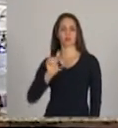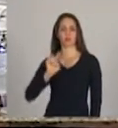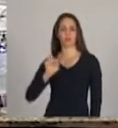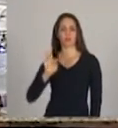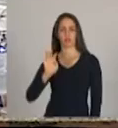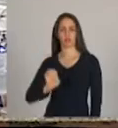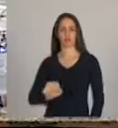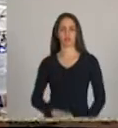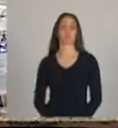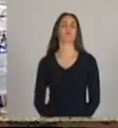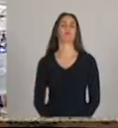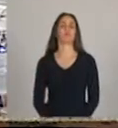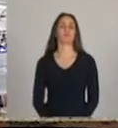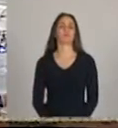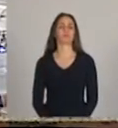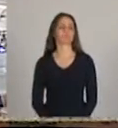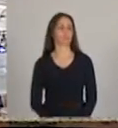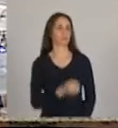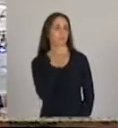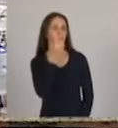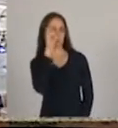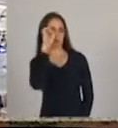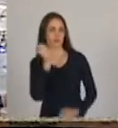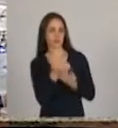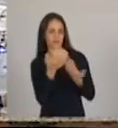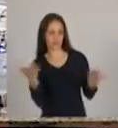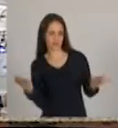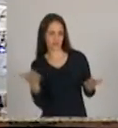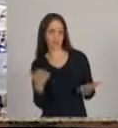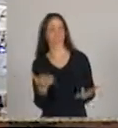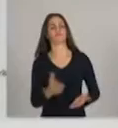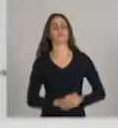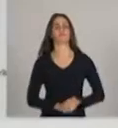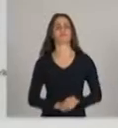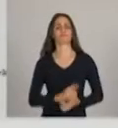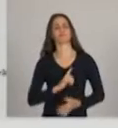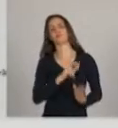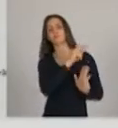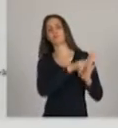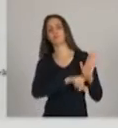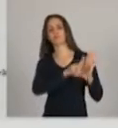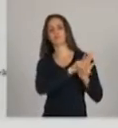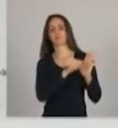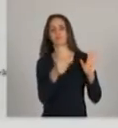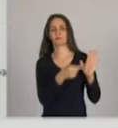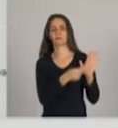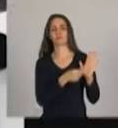Senhor presidente, trata-se, bom dia a todos, primeiramente, né? Trata-se do projeto de lei